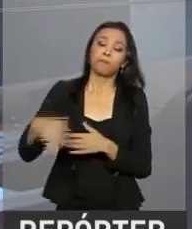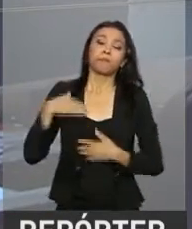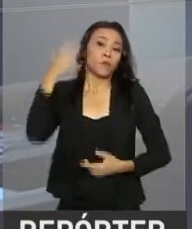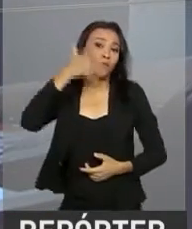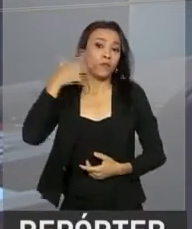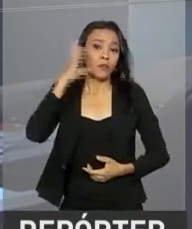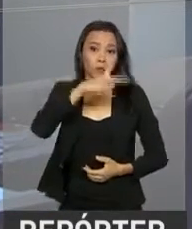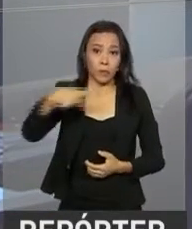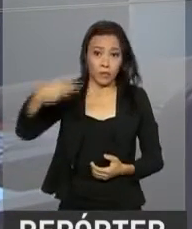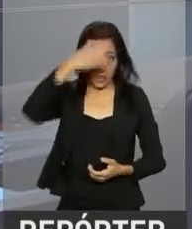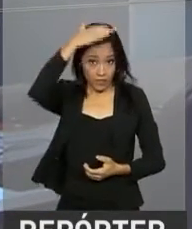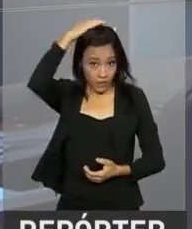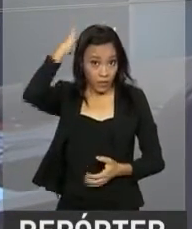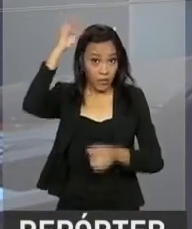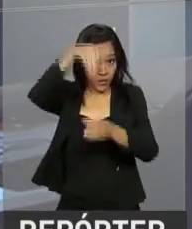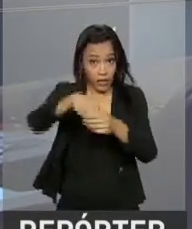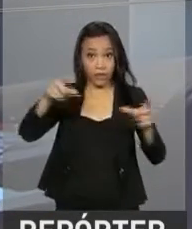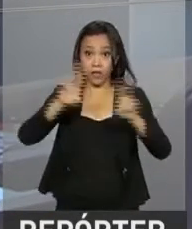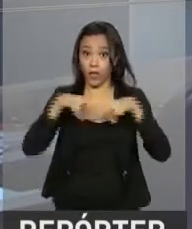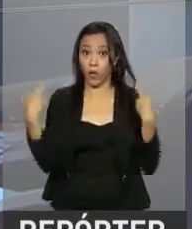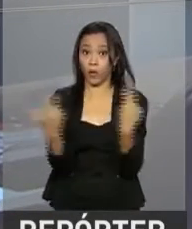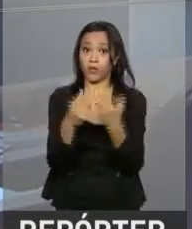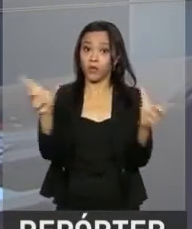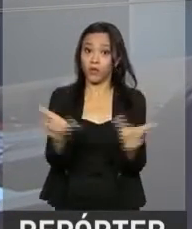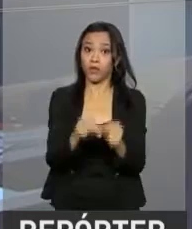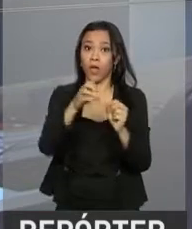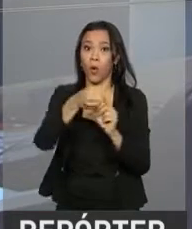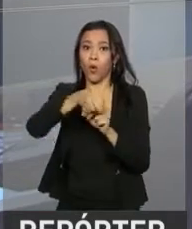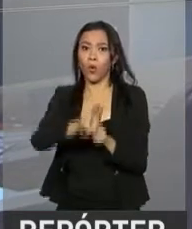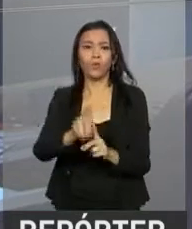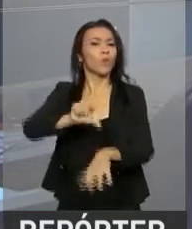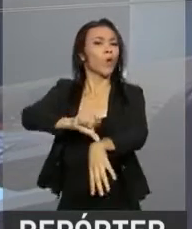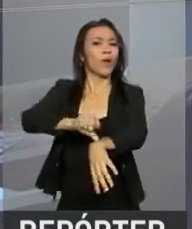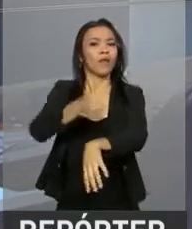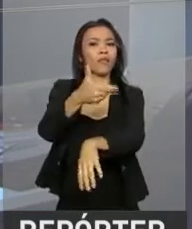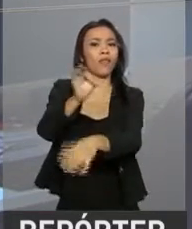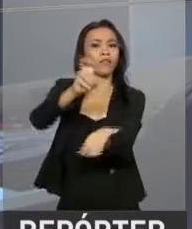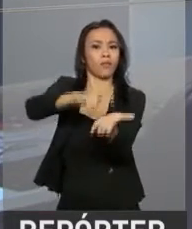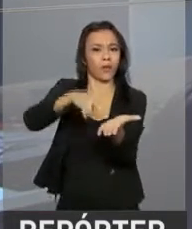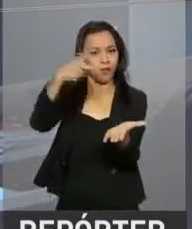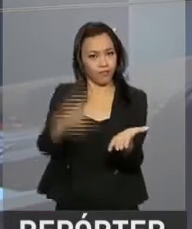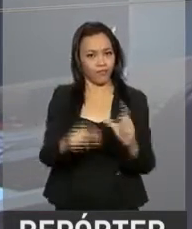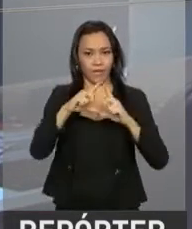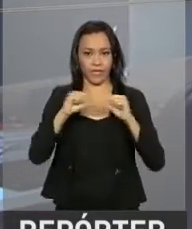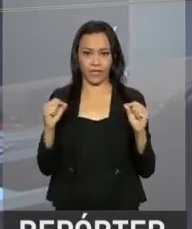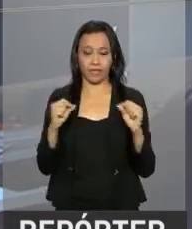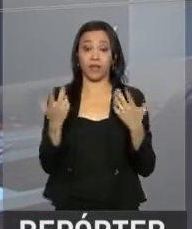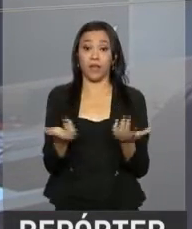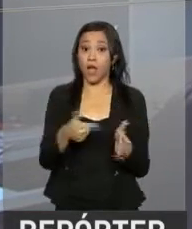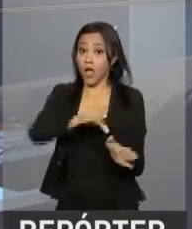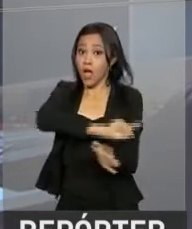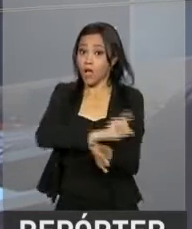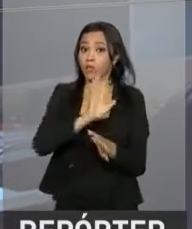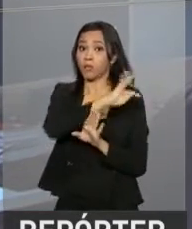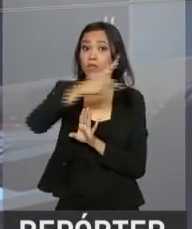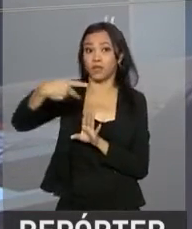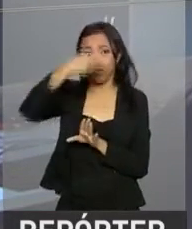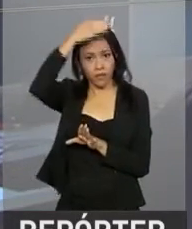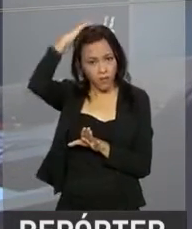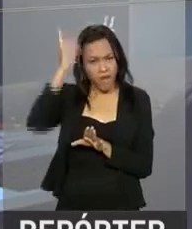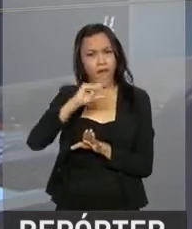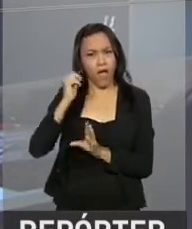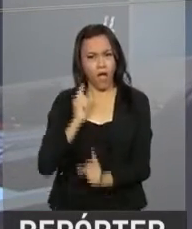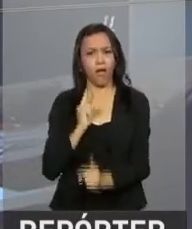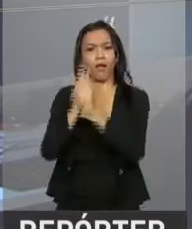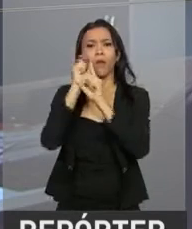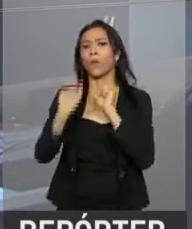discurso do presidente Temer na Assembleia Geral da ONU está previsto para as 10 horas da manhã, no horário de Brasília. Antes, Michel Temer vai se